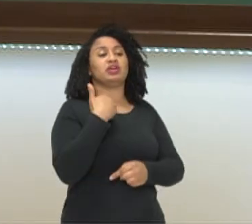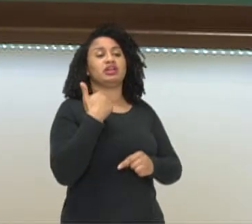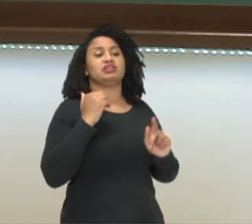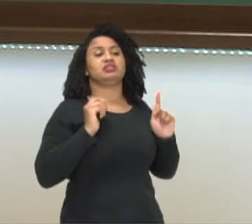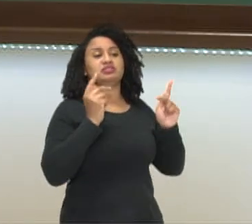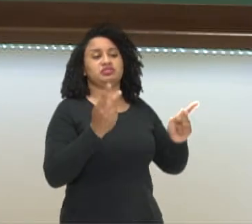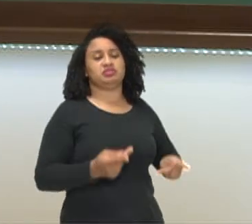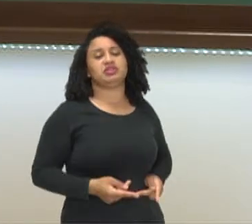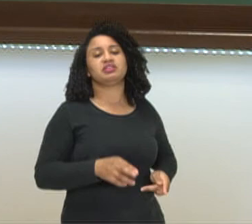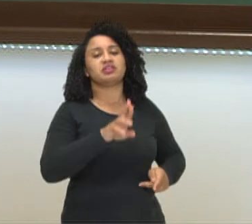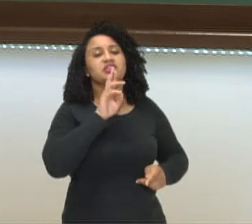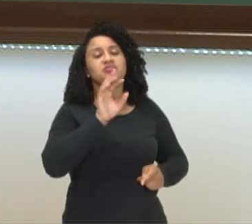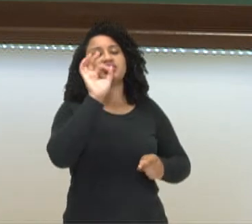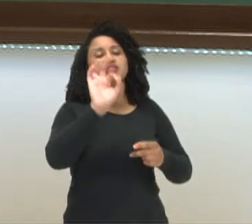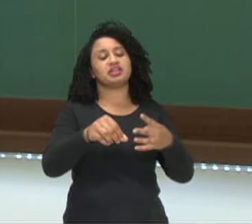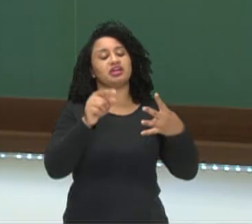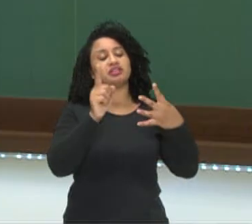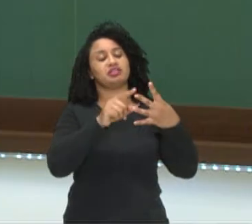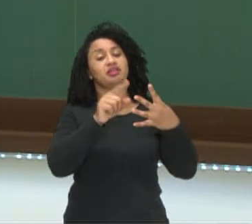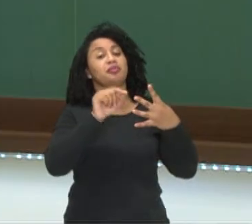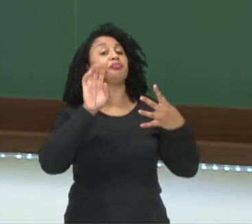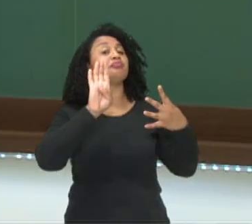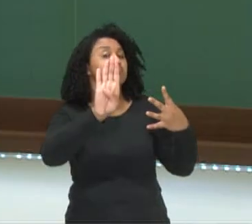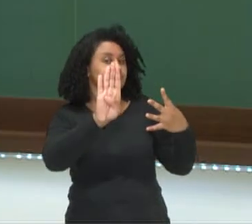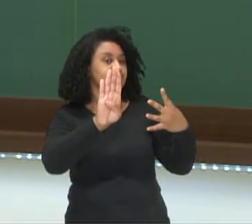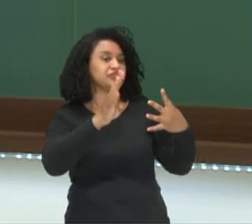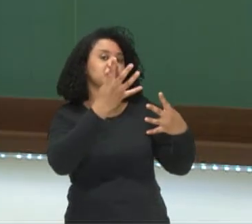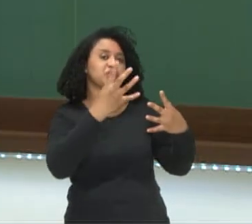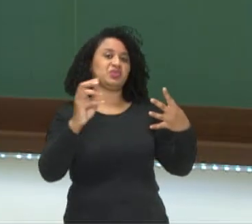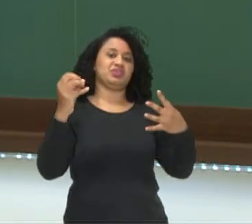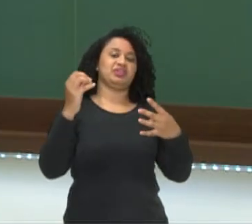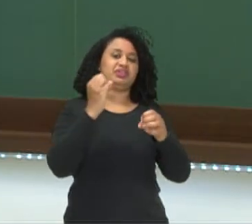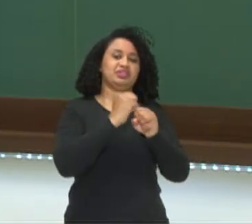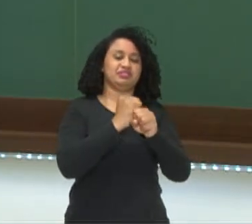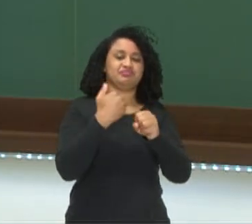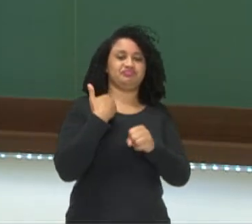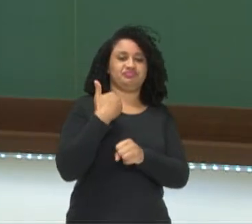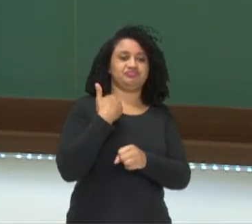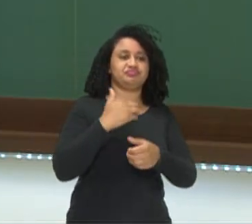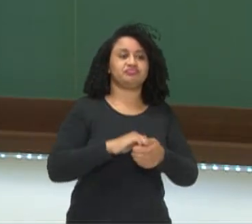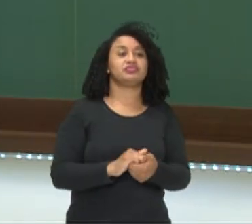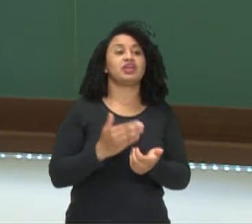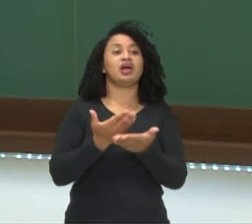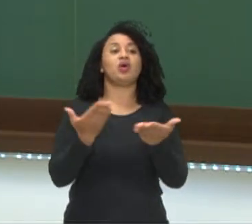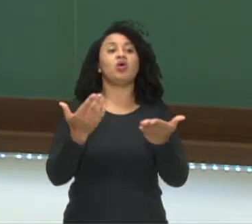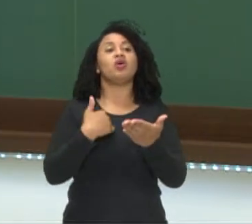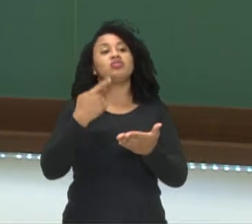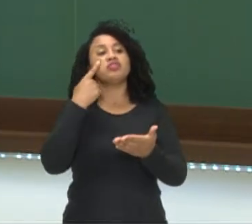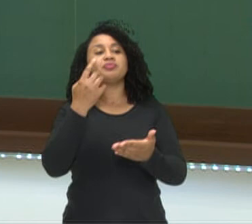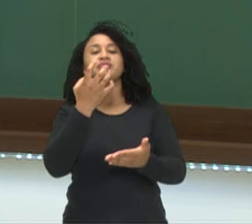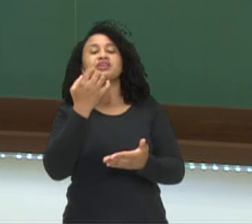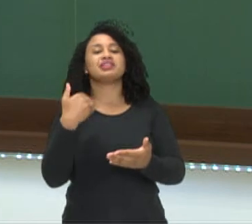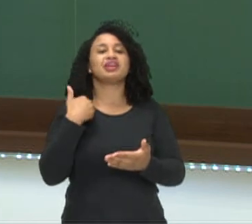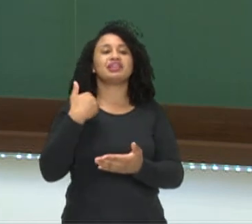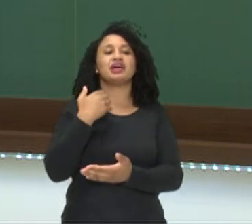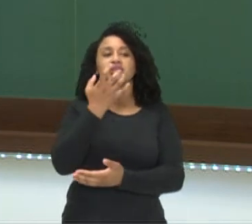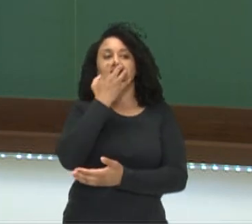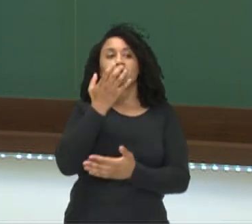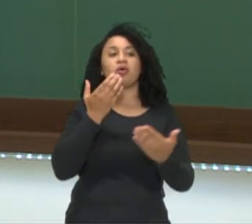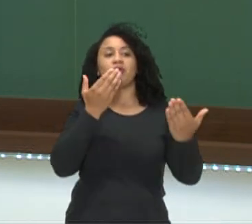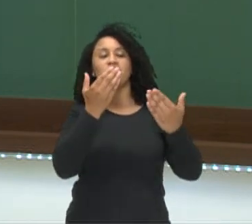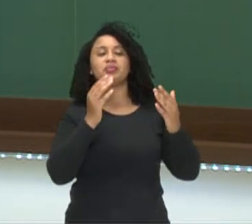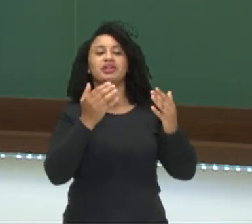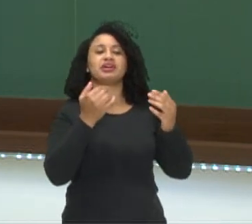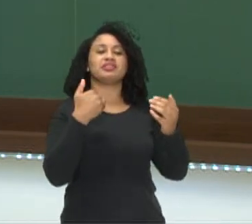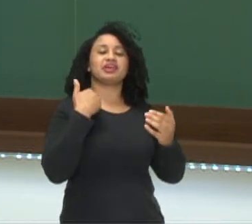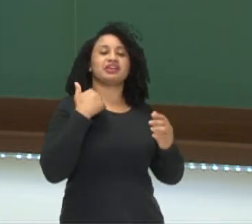Ó. Então, resposta certa, letra B, 40 anos. Então, nesta aula, vimos a idade dos cães em comparação com a idade